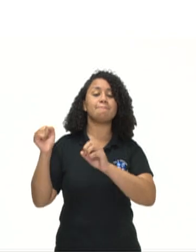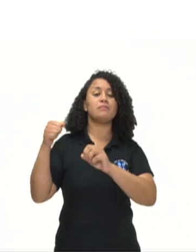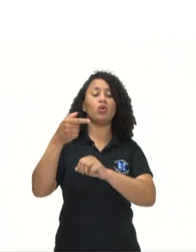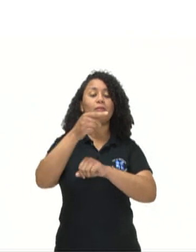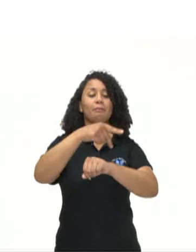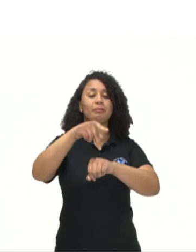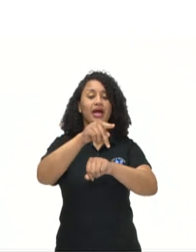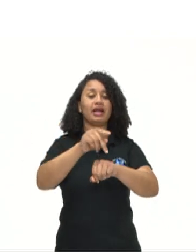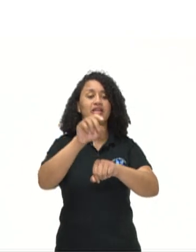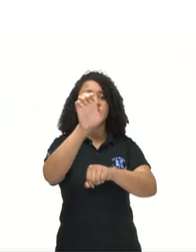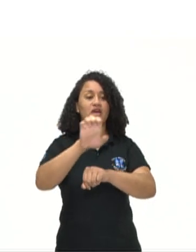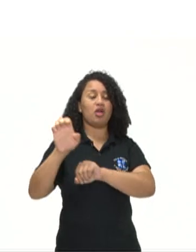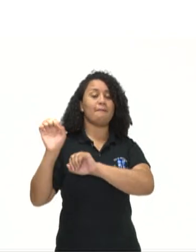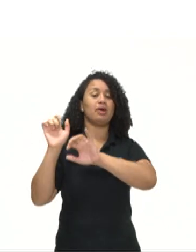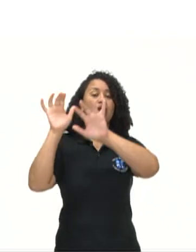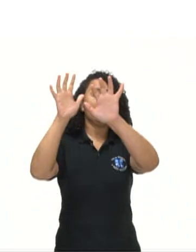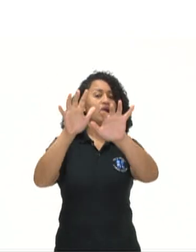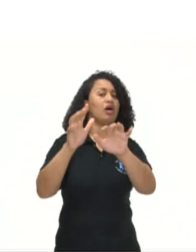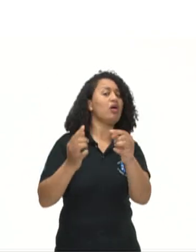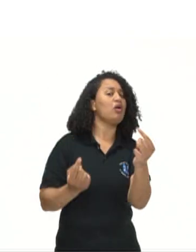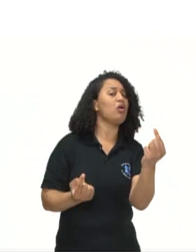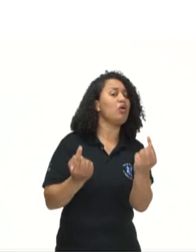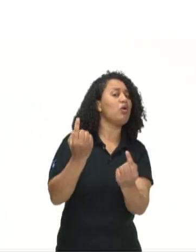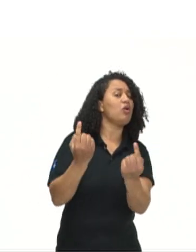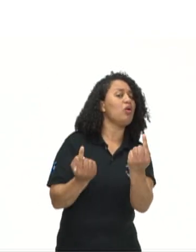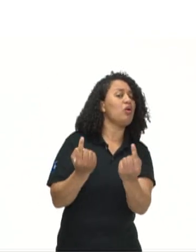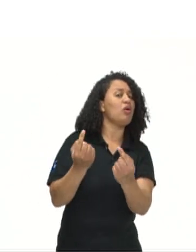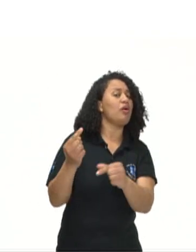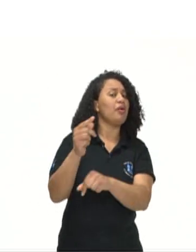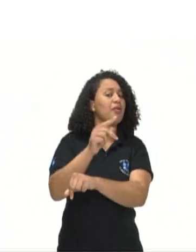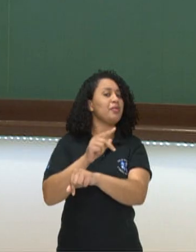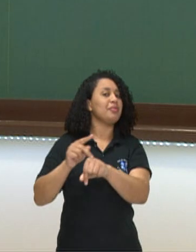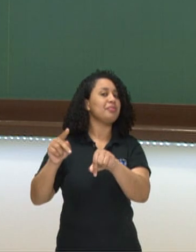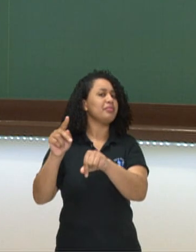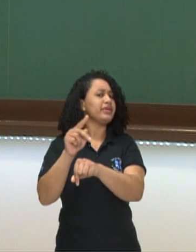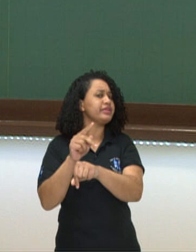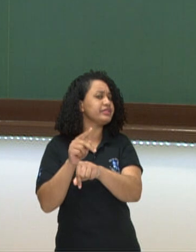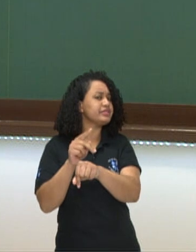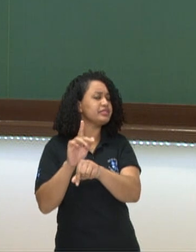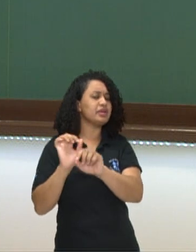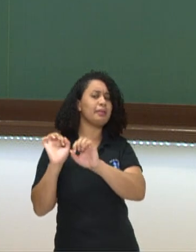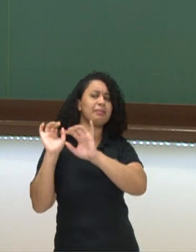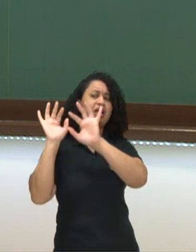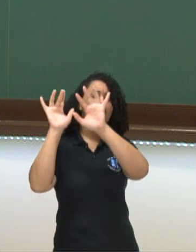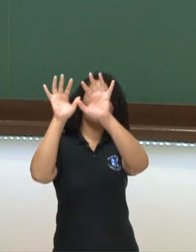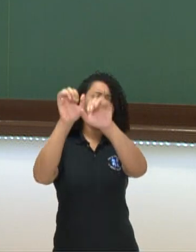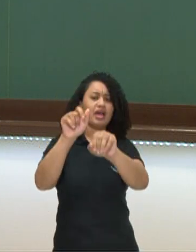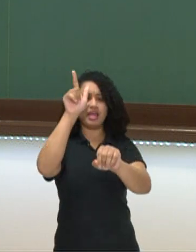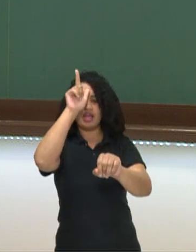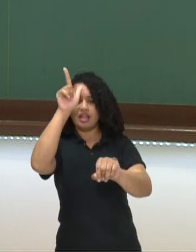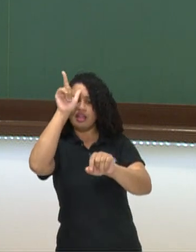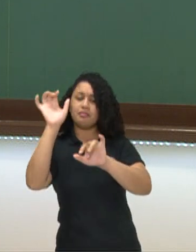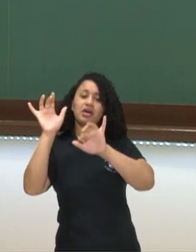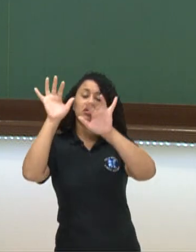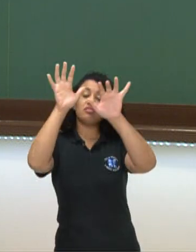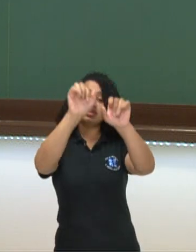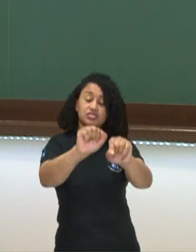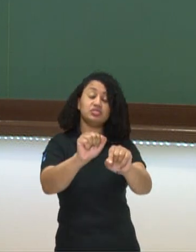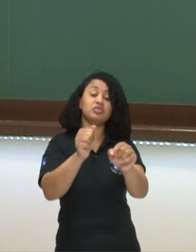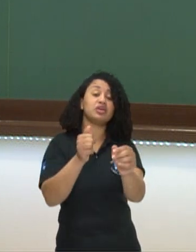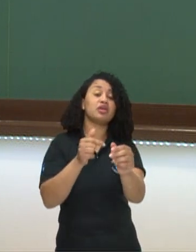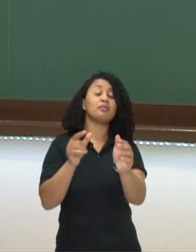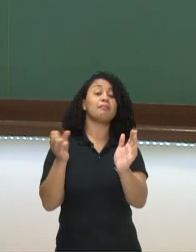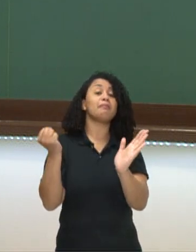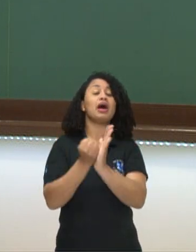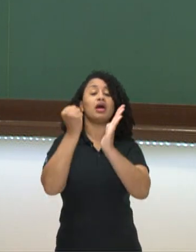de um país europeu. Qual foi este país invadido pela Alemanha, que marcou o início